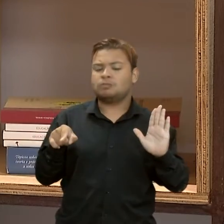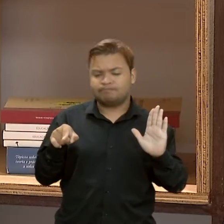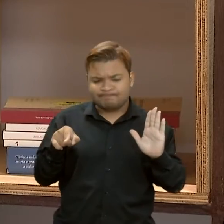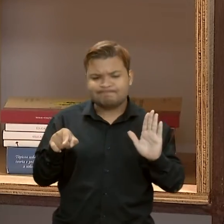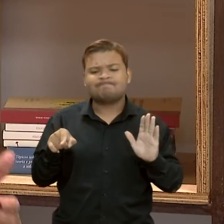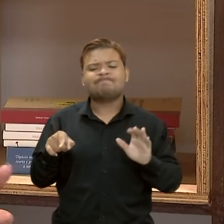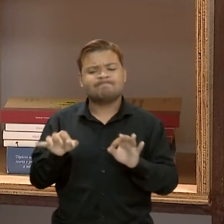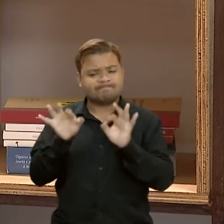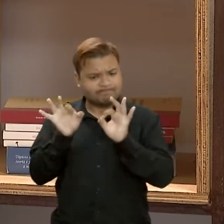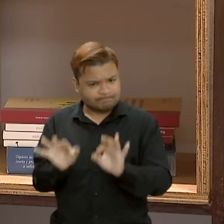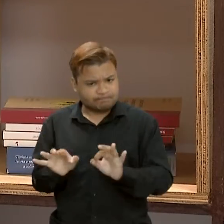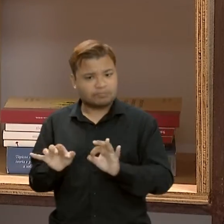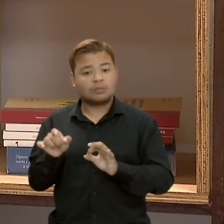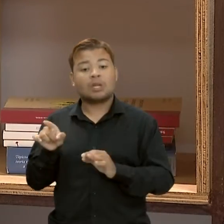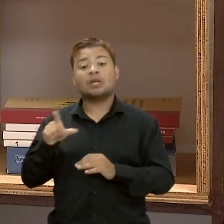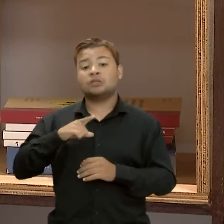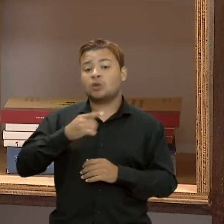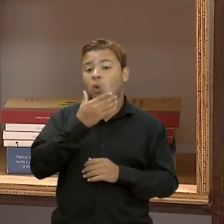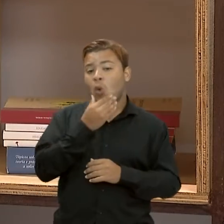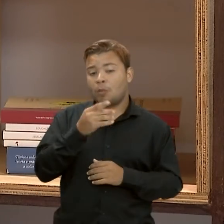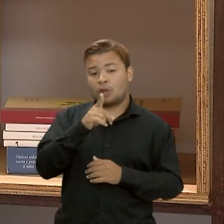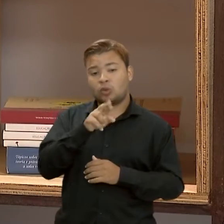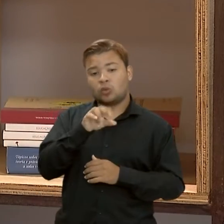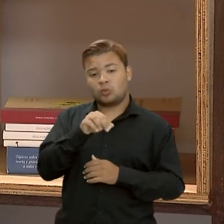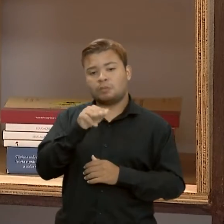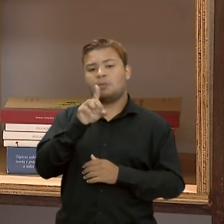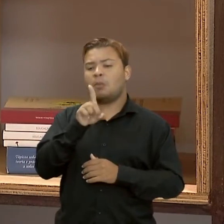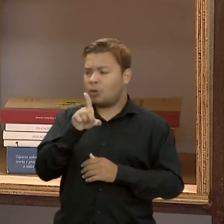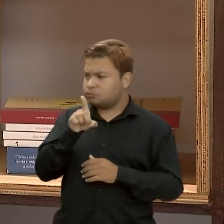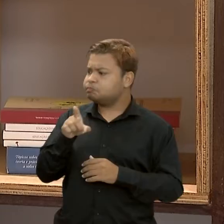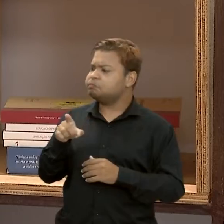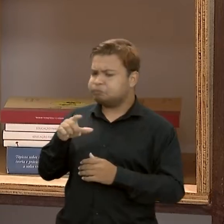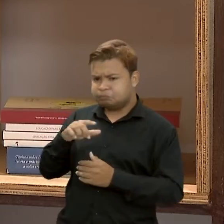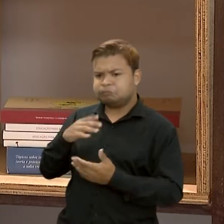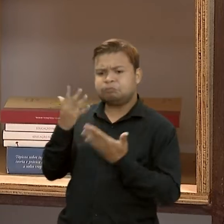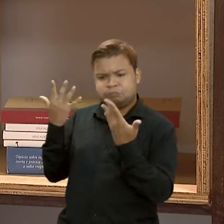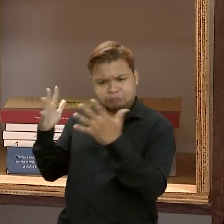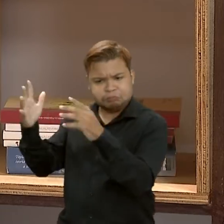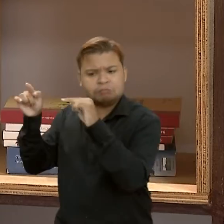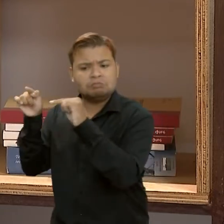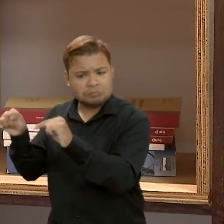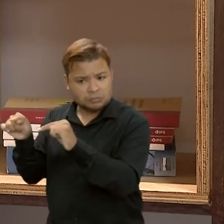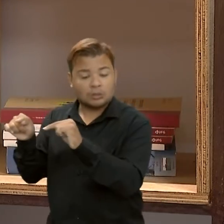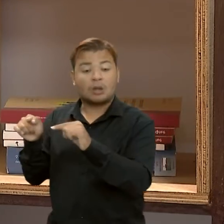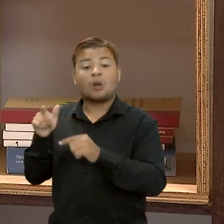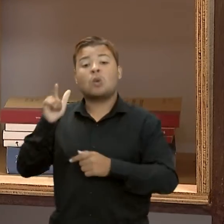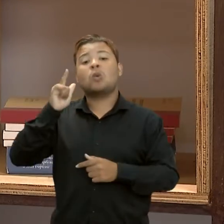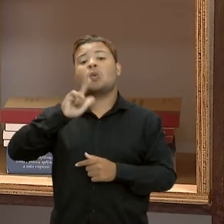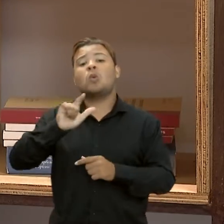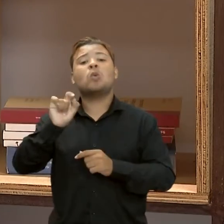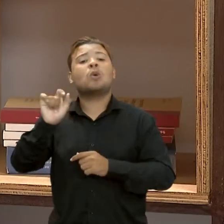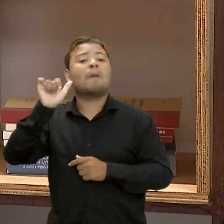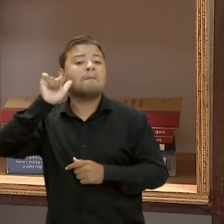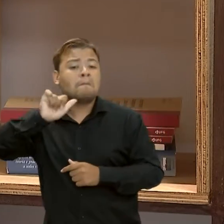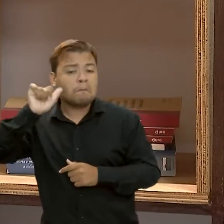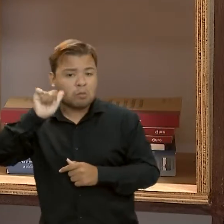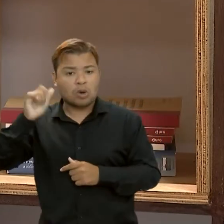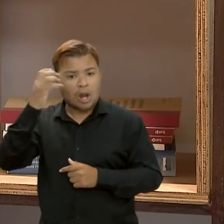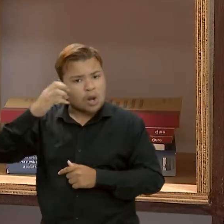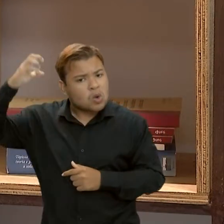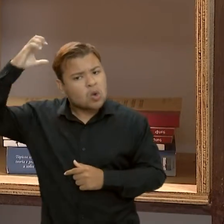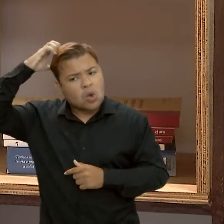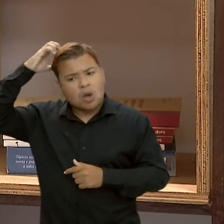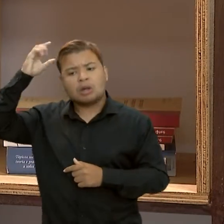isso, para além da chancela de Drummond, é que colocou Cora Coralina nesses trilhos do cânone